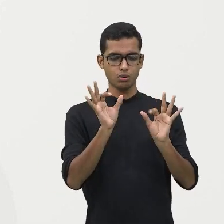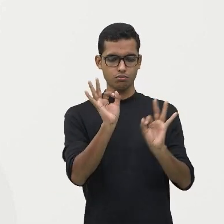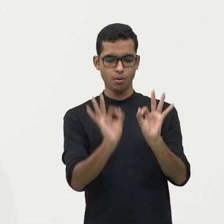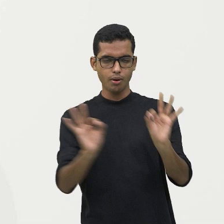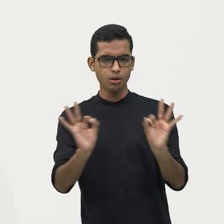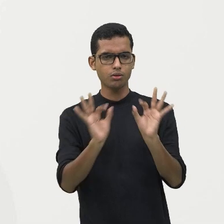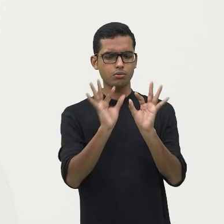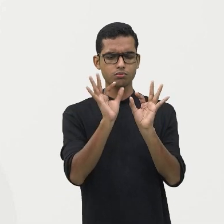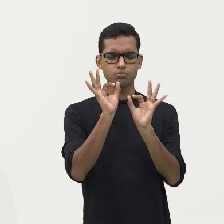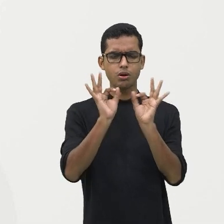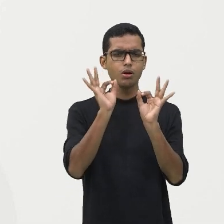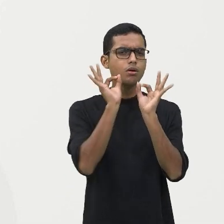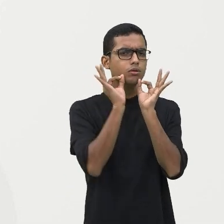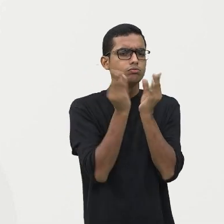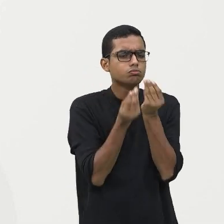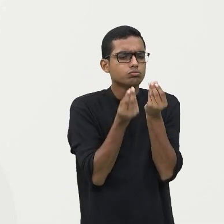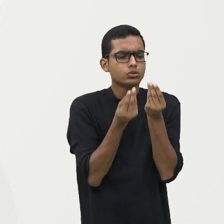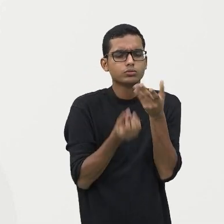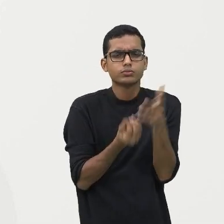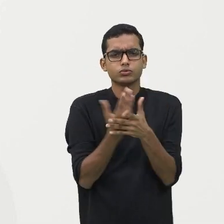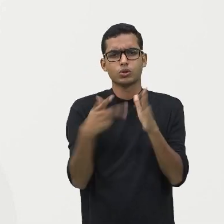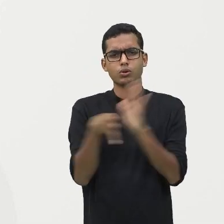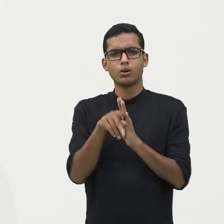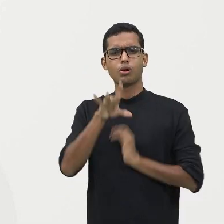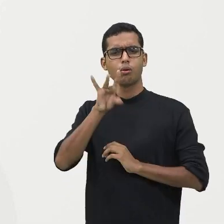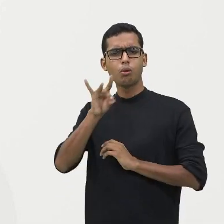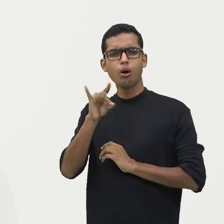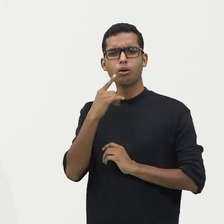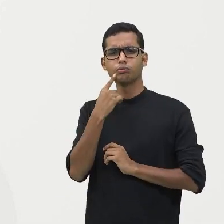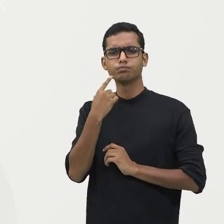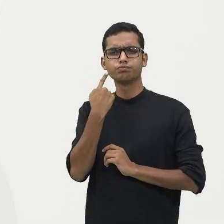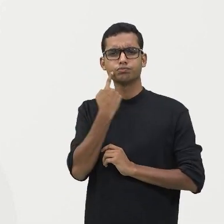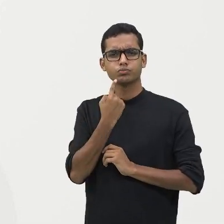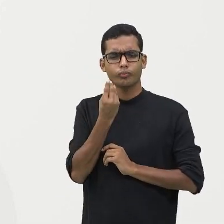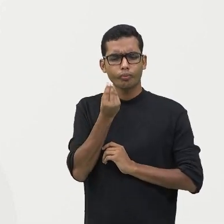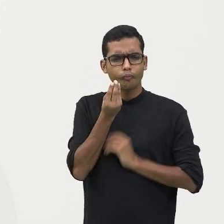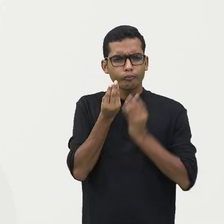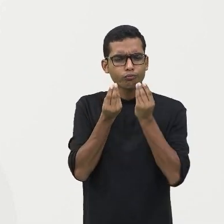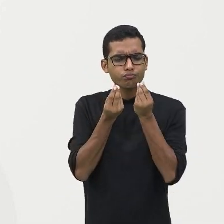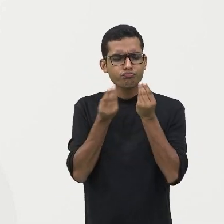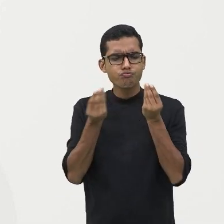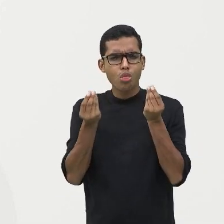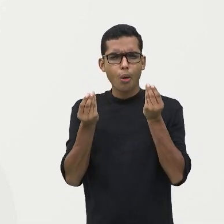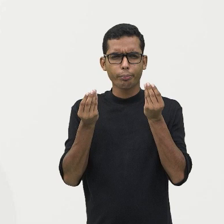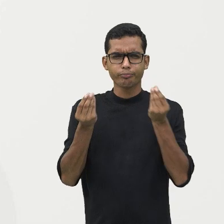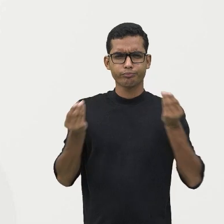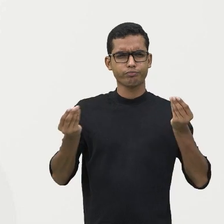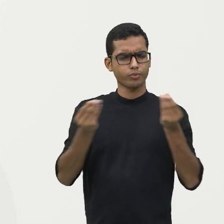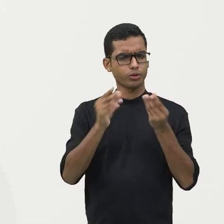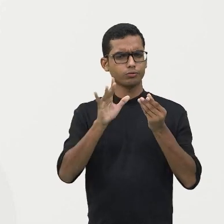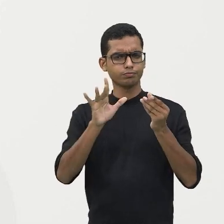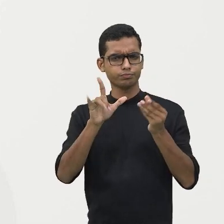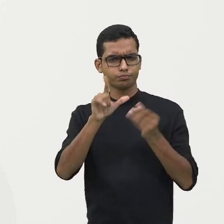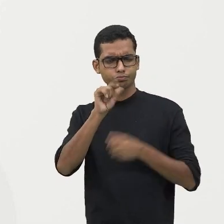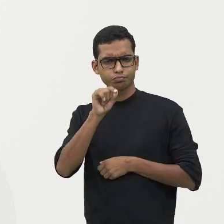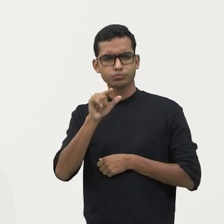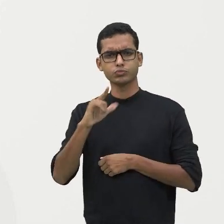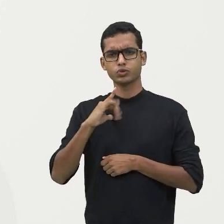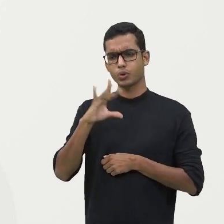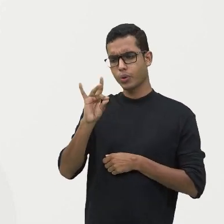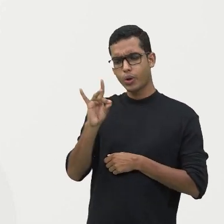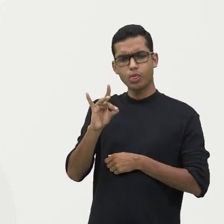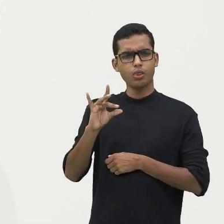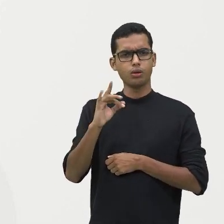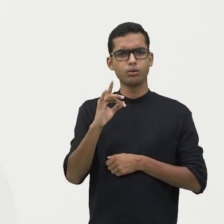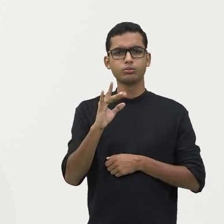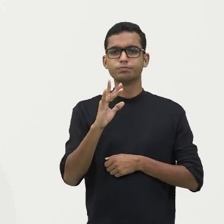a saliva, né? As glândulas salivares a gente tem essa maior, tá? Parótida, e depois a gente